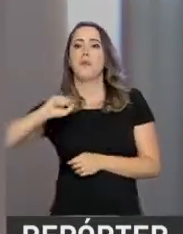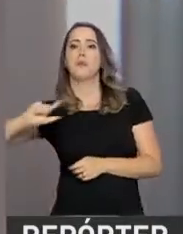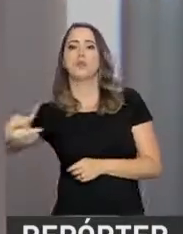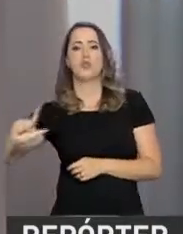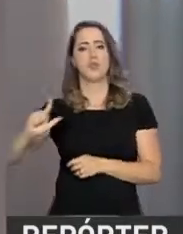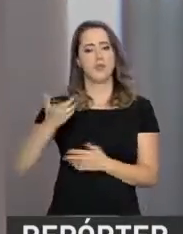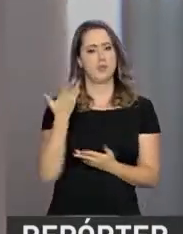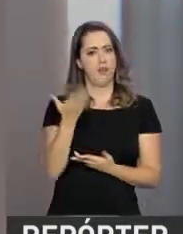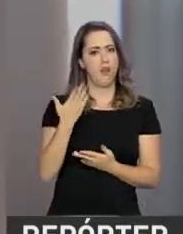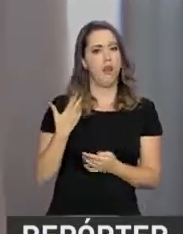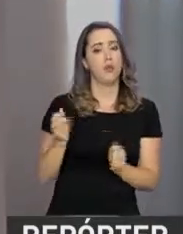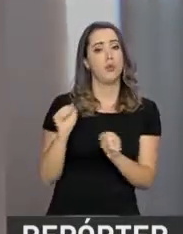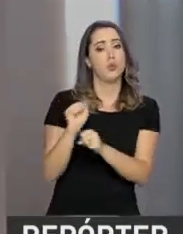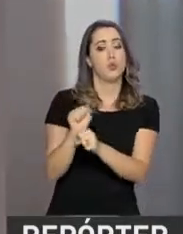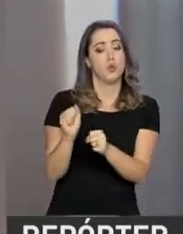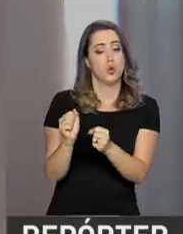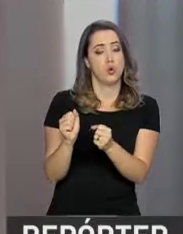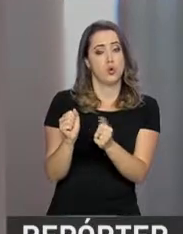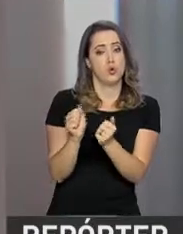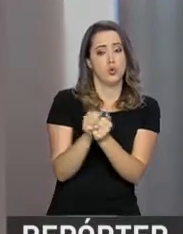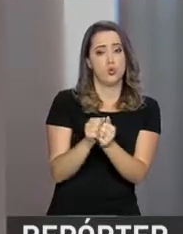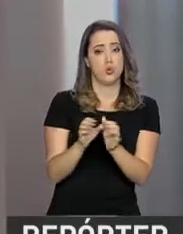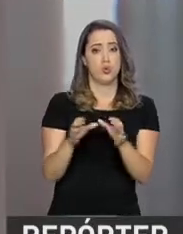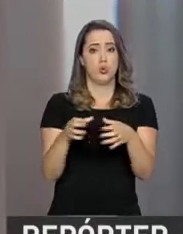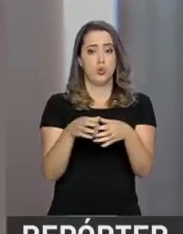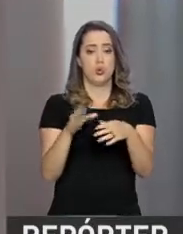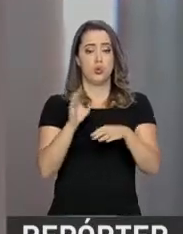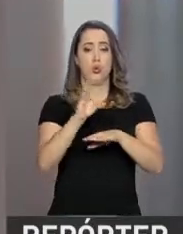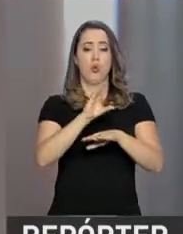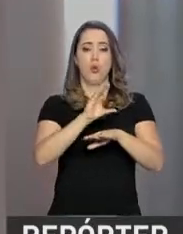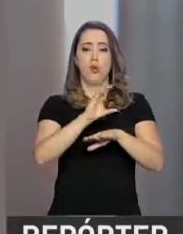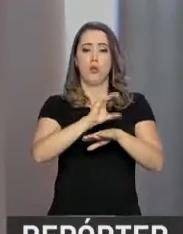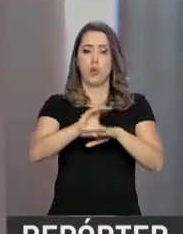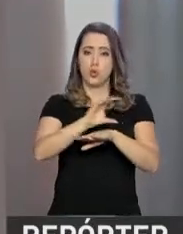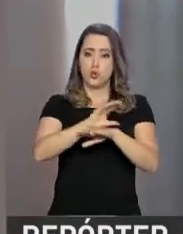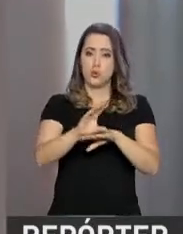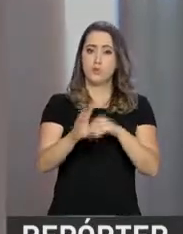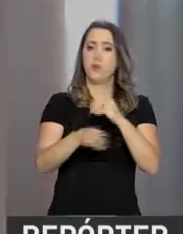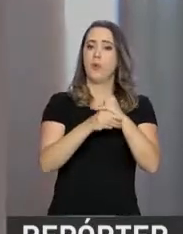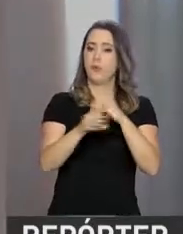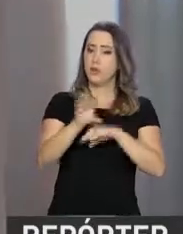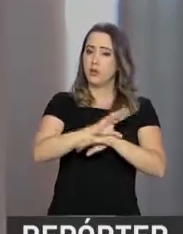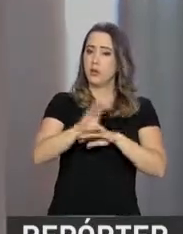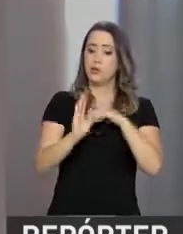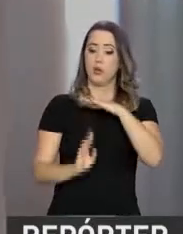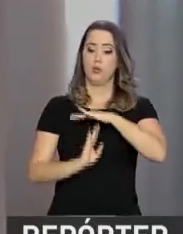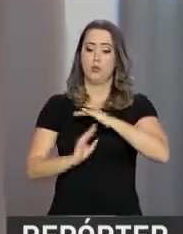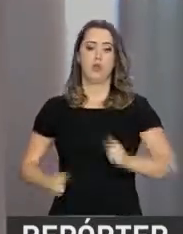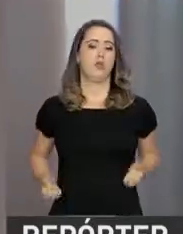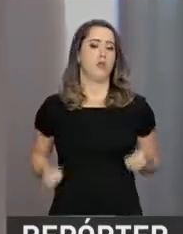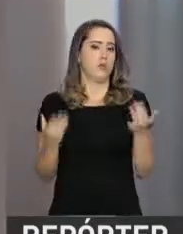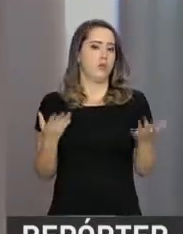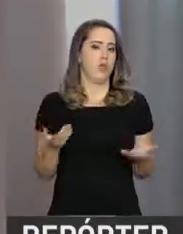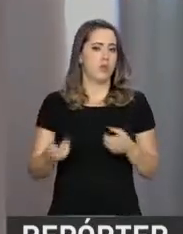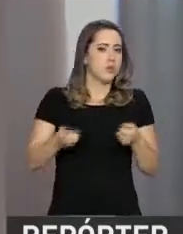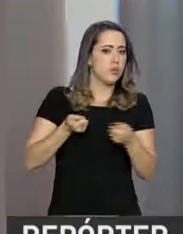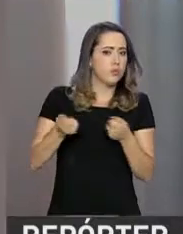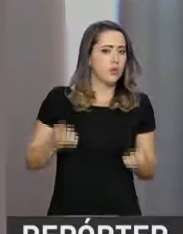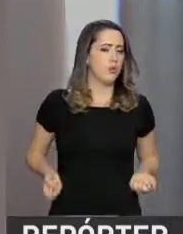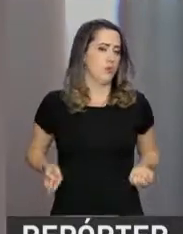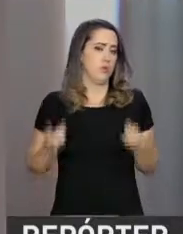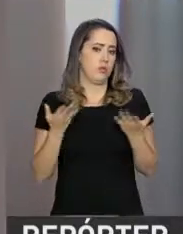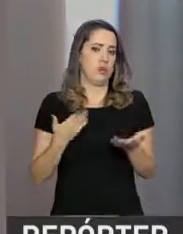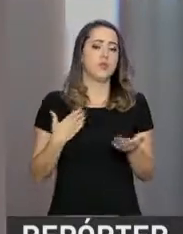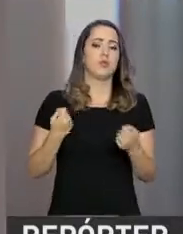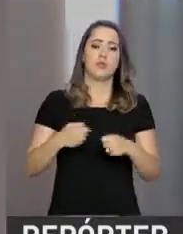ancorada na emenda constitucional de teto do gasto. E aí, todos nós sabemos, precisamos completar esse trabalho com